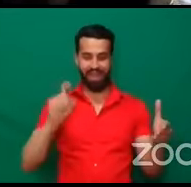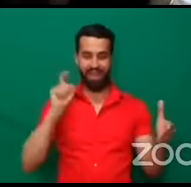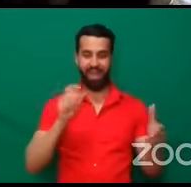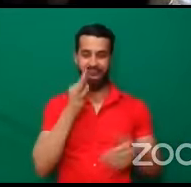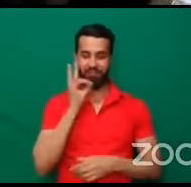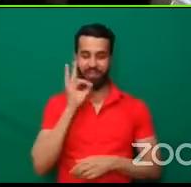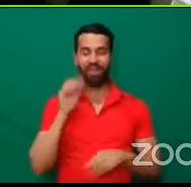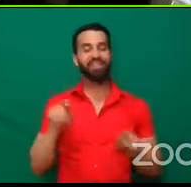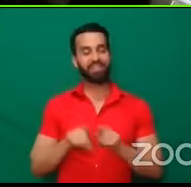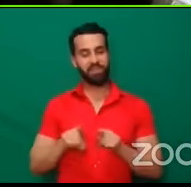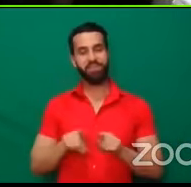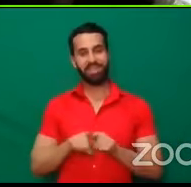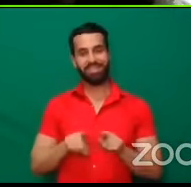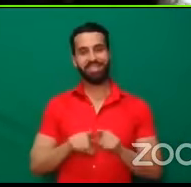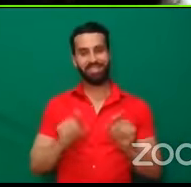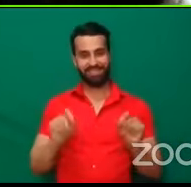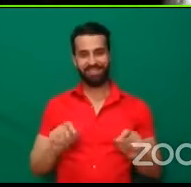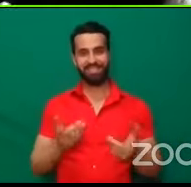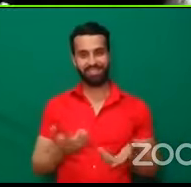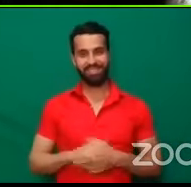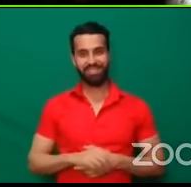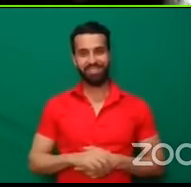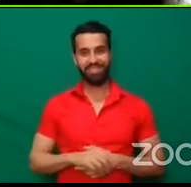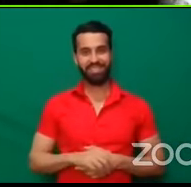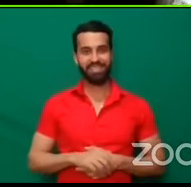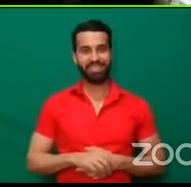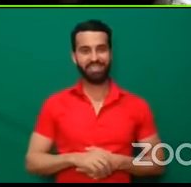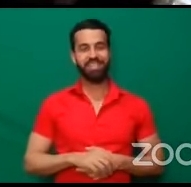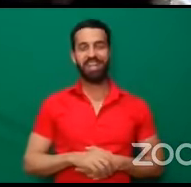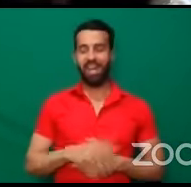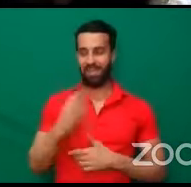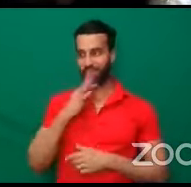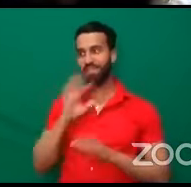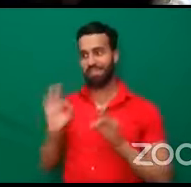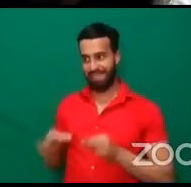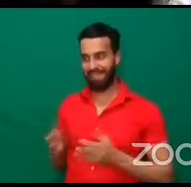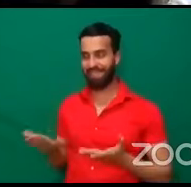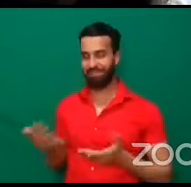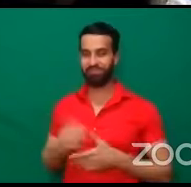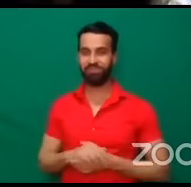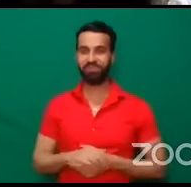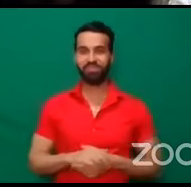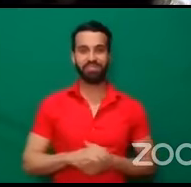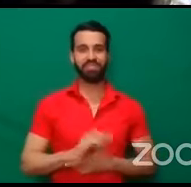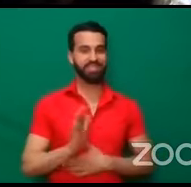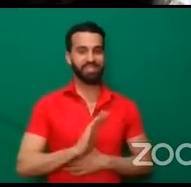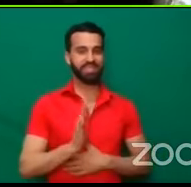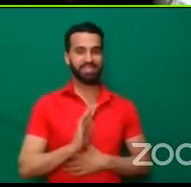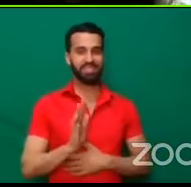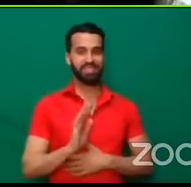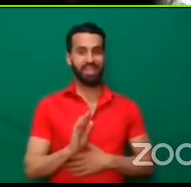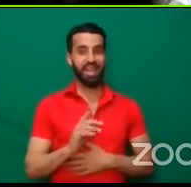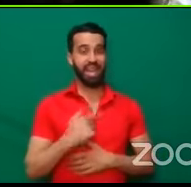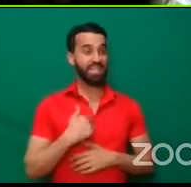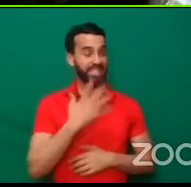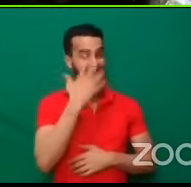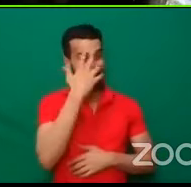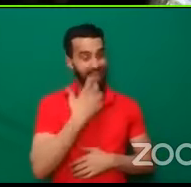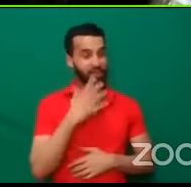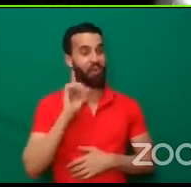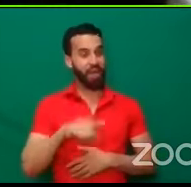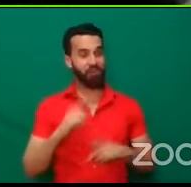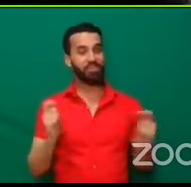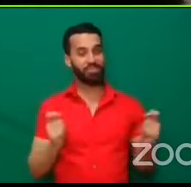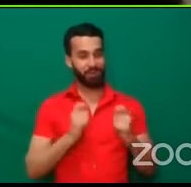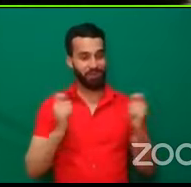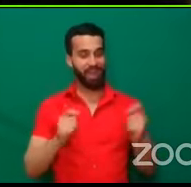cafezinho. Não vai me A dizer que você não cafezinho. fez isso. Não, eu acabei não indo porque é muito sério o festival, né?